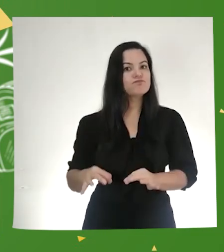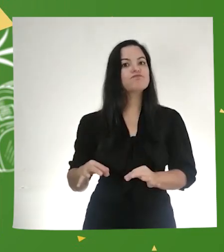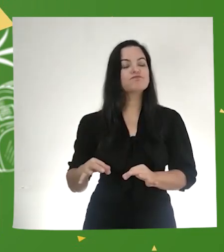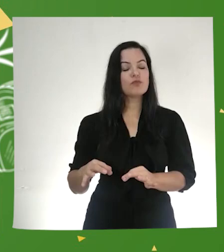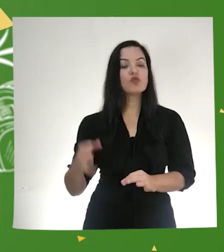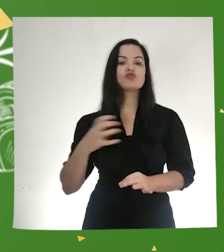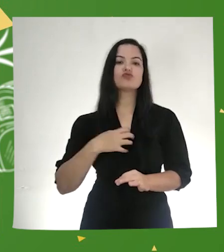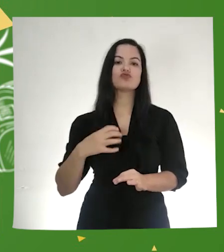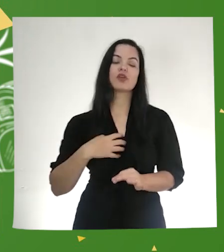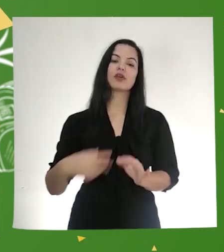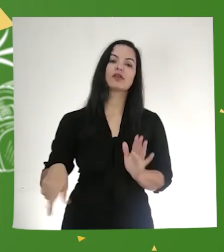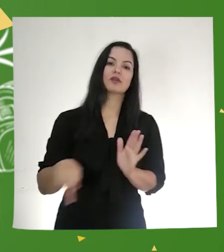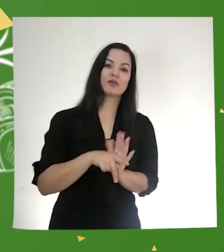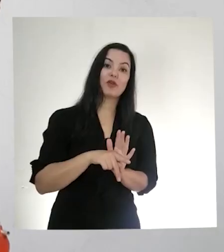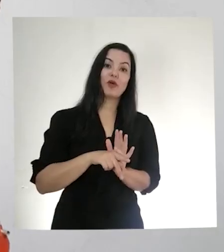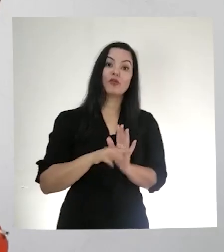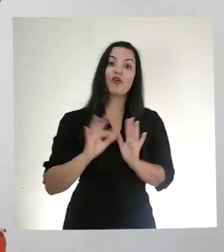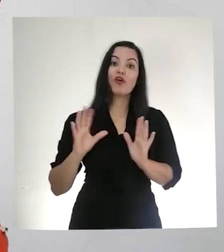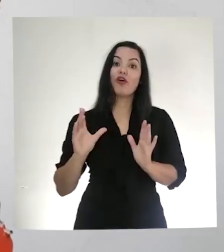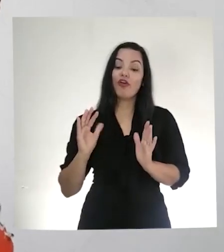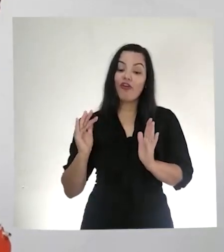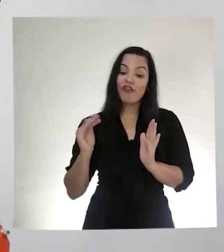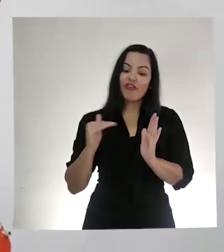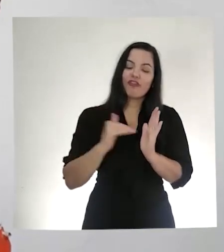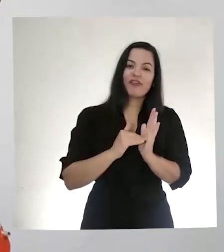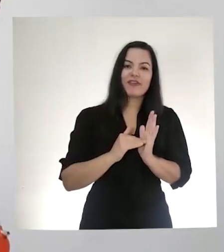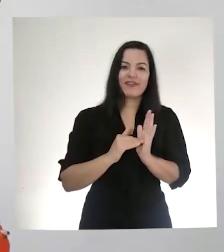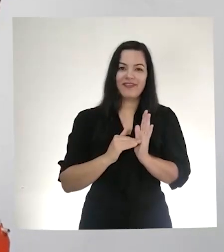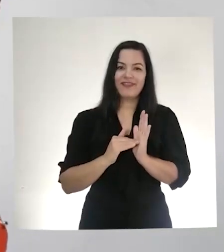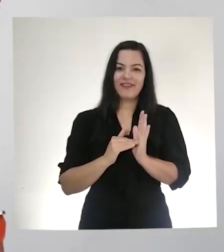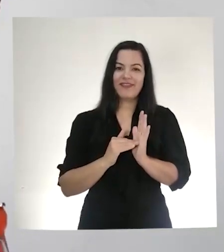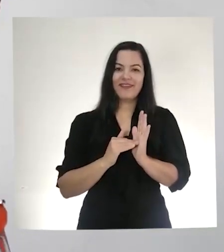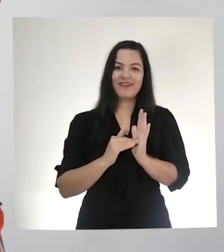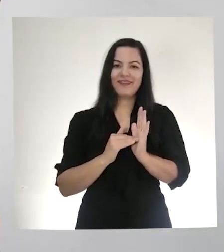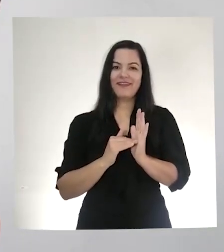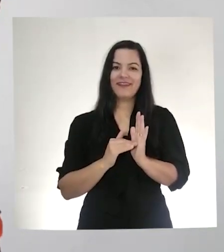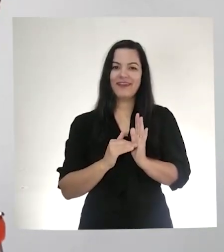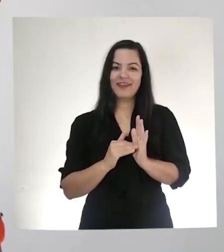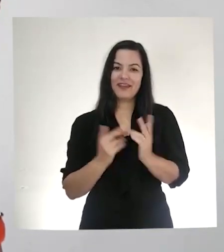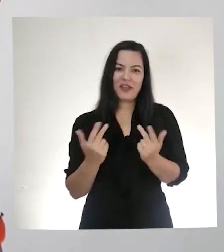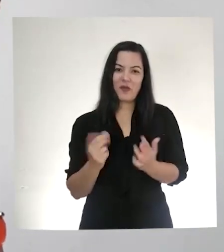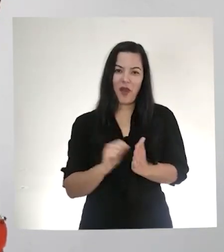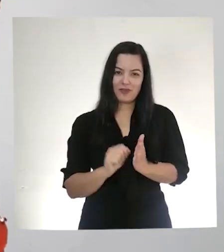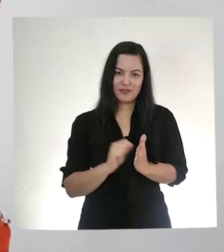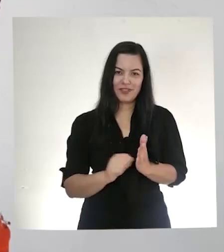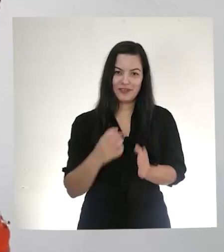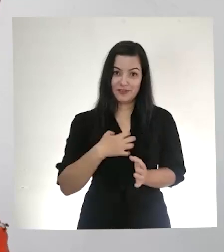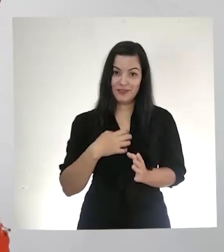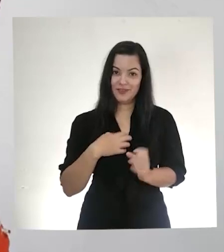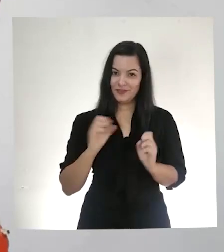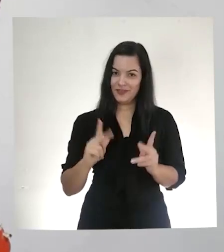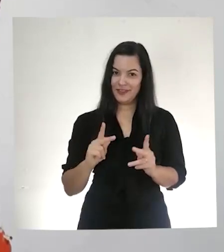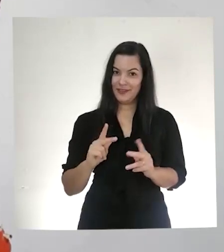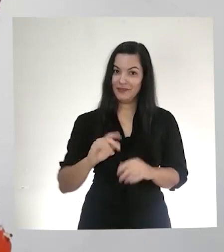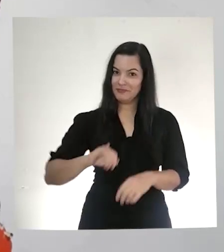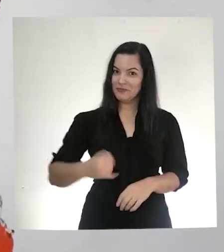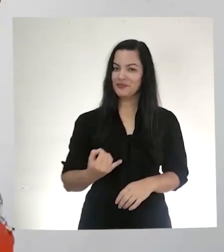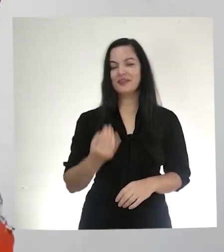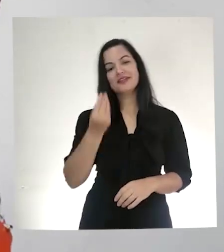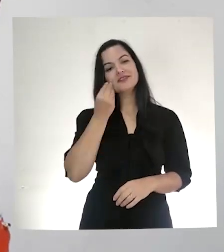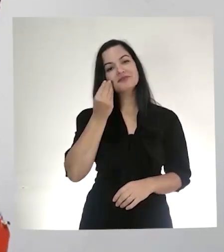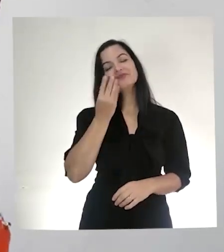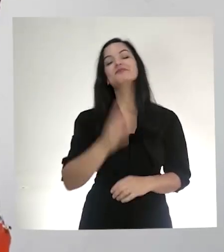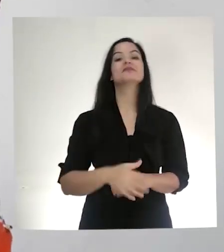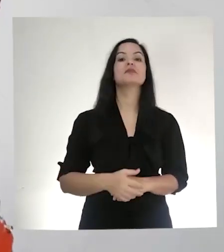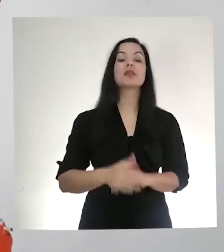ela possa rimar, tá bom? Então, caprichem. Além disso, nós vamos começar hoje